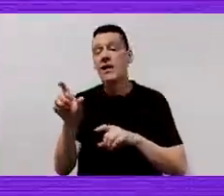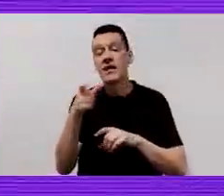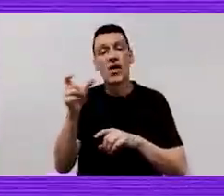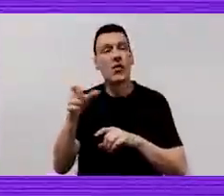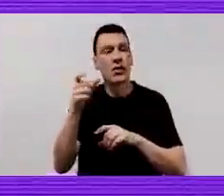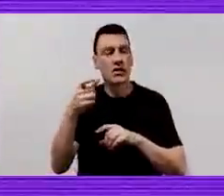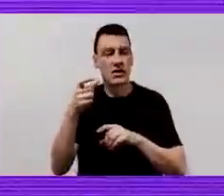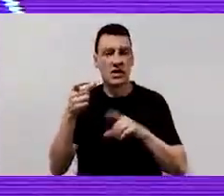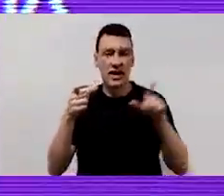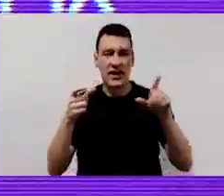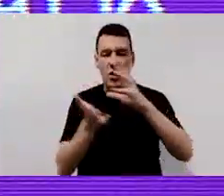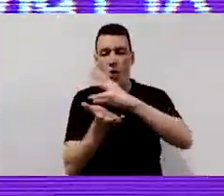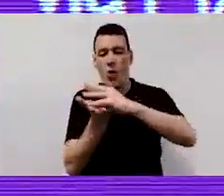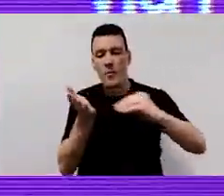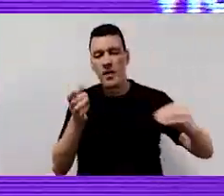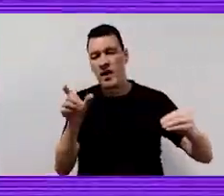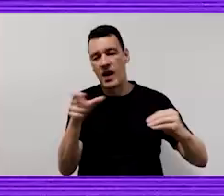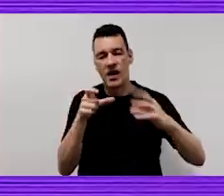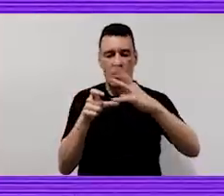cartão.